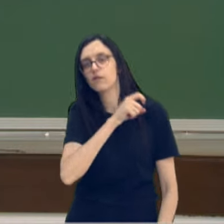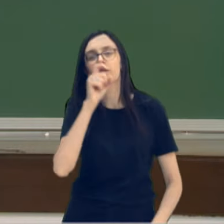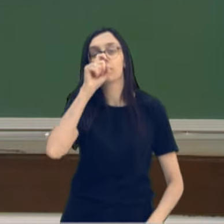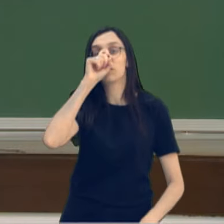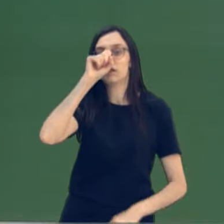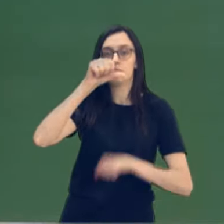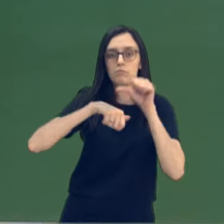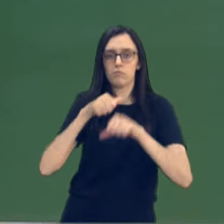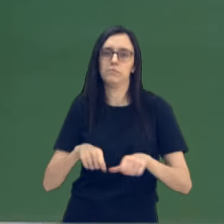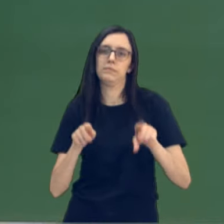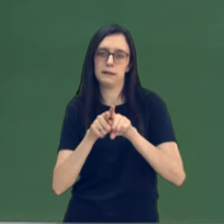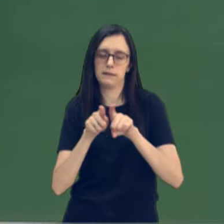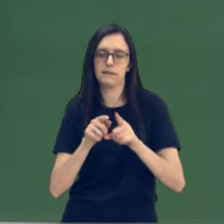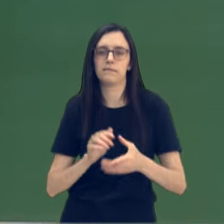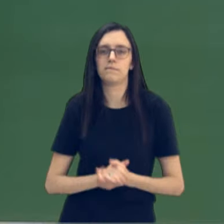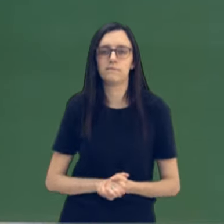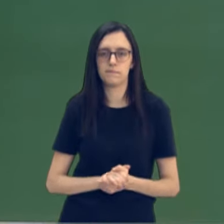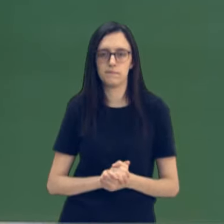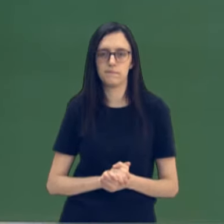corpo.